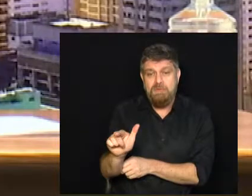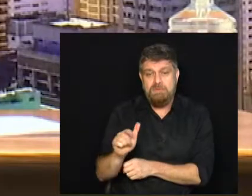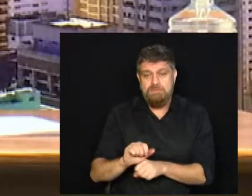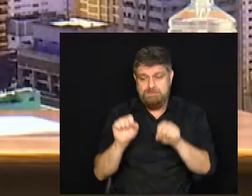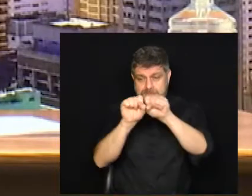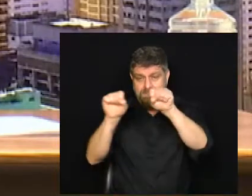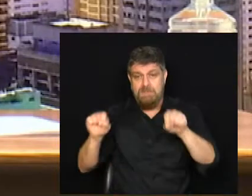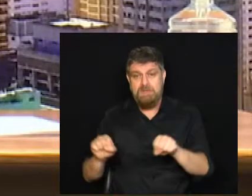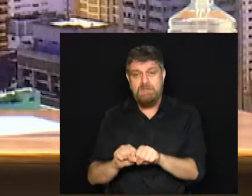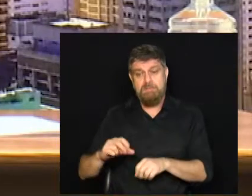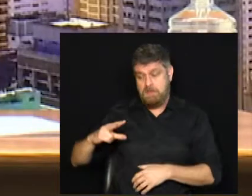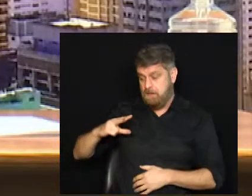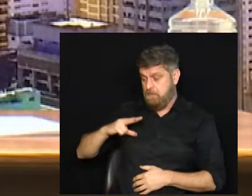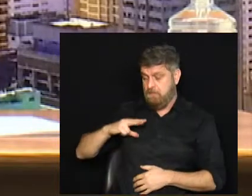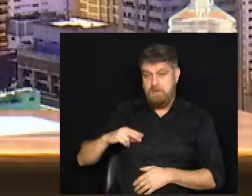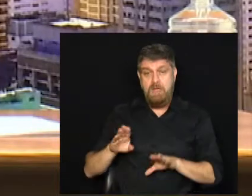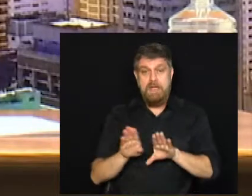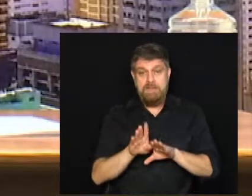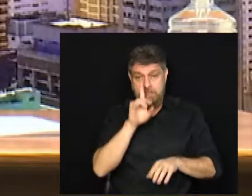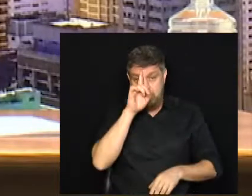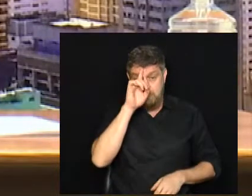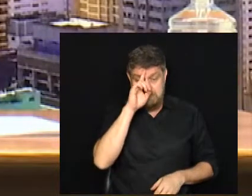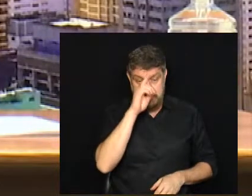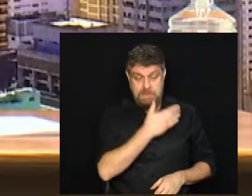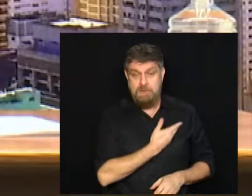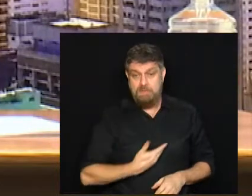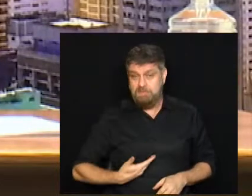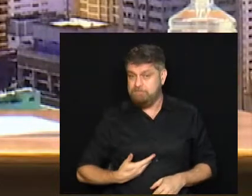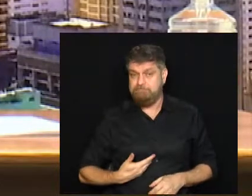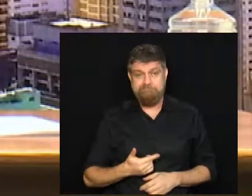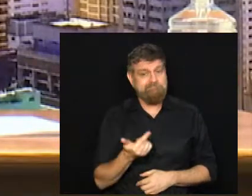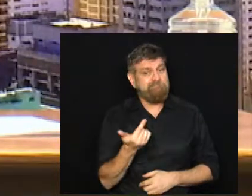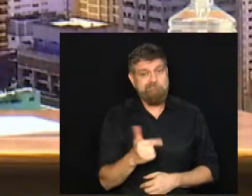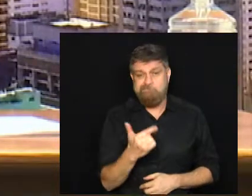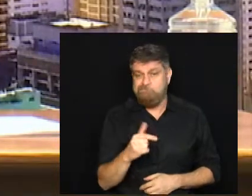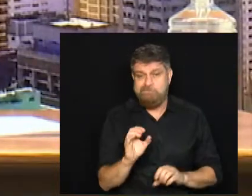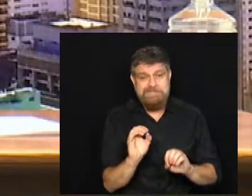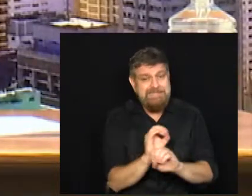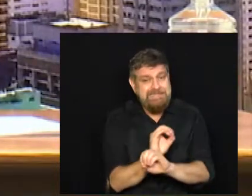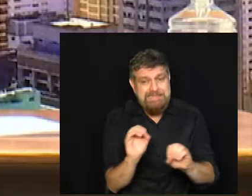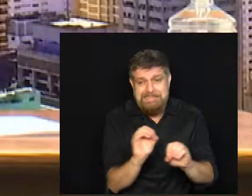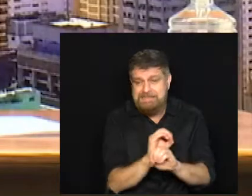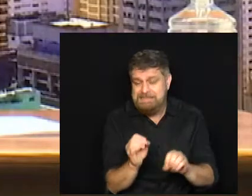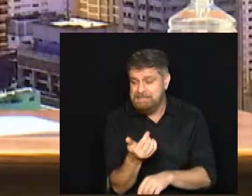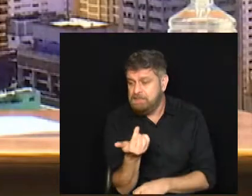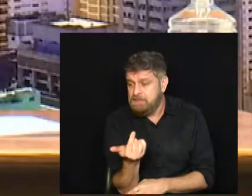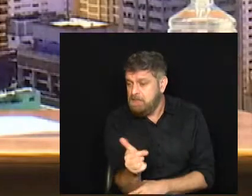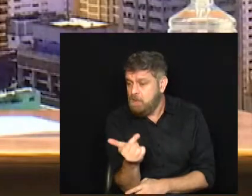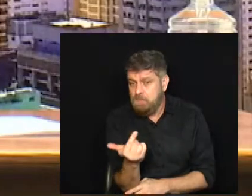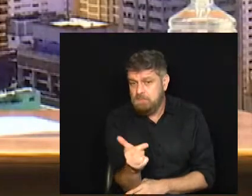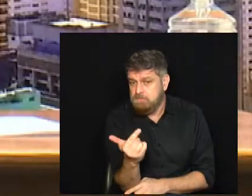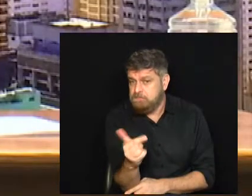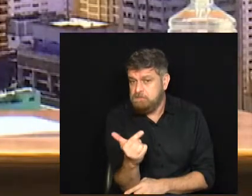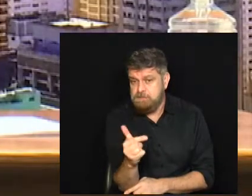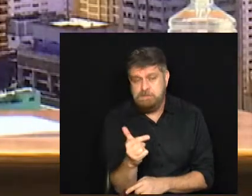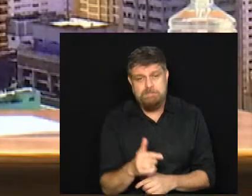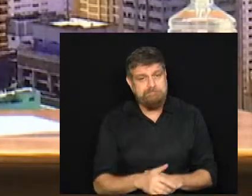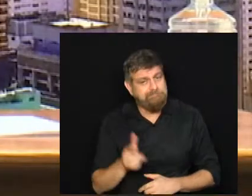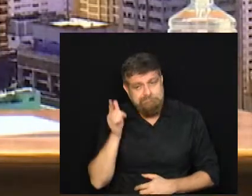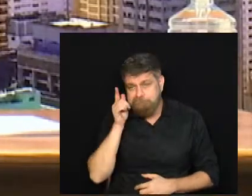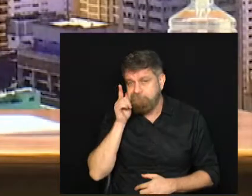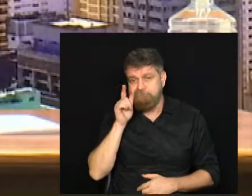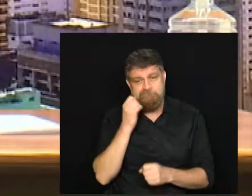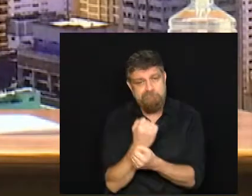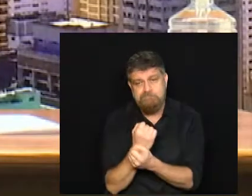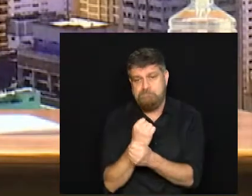sistema público como no sistema privado. Não havia vaga. Não havia vaga.